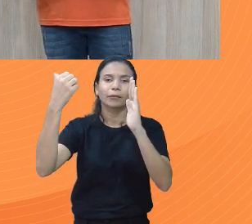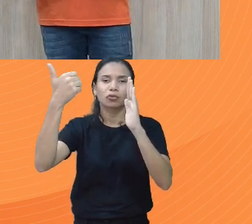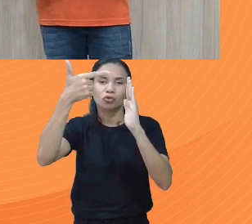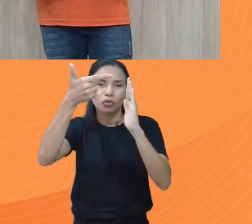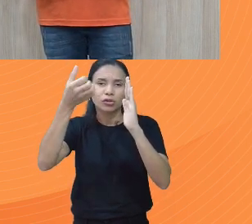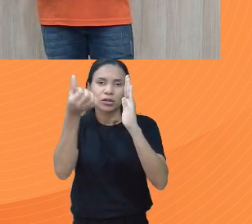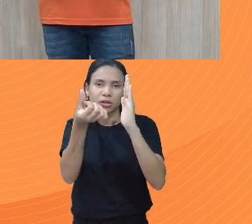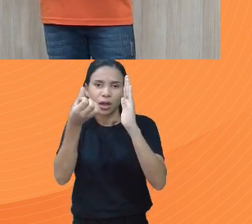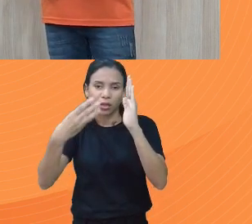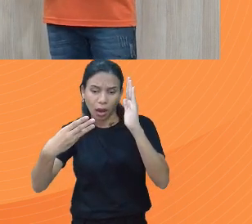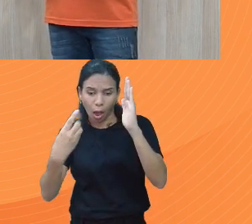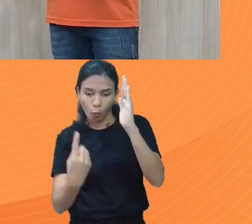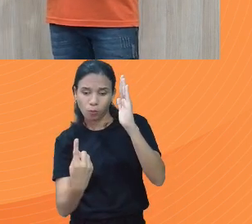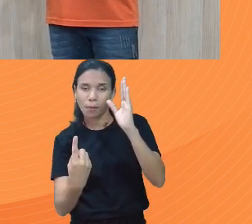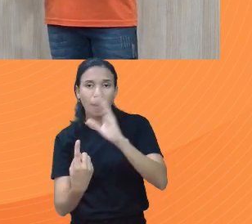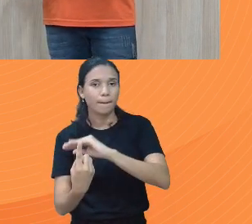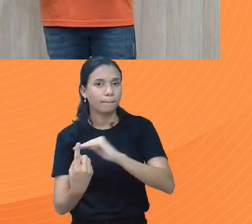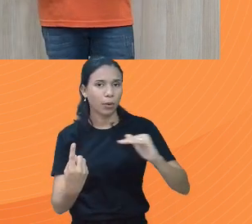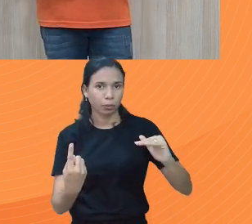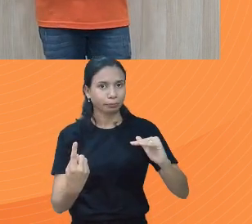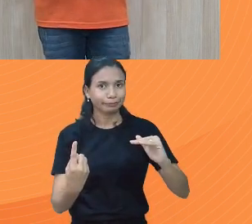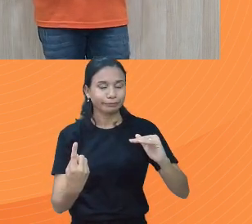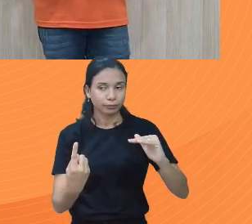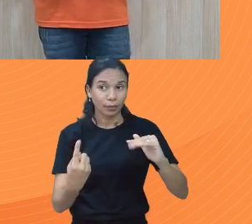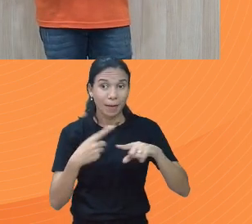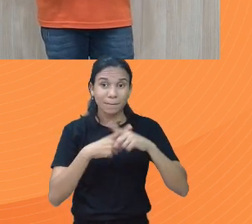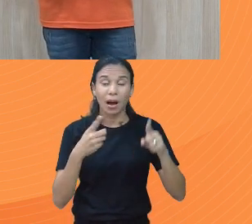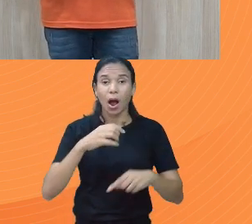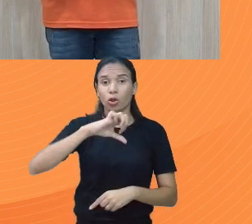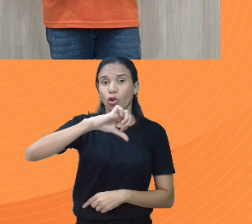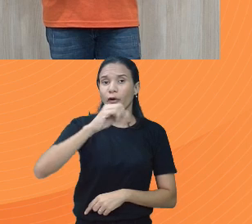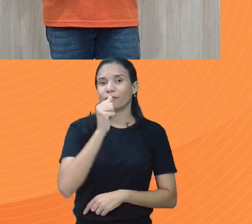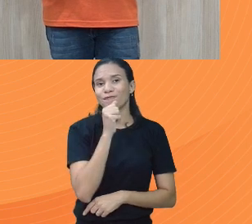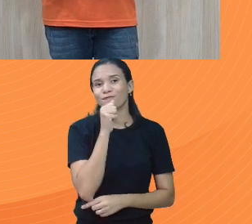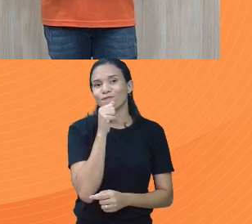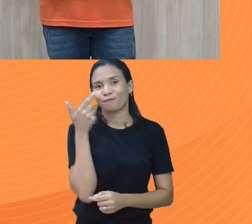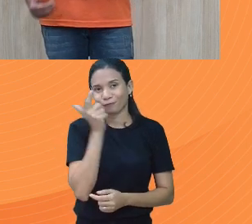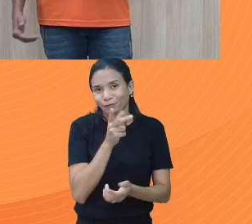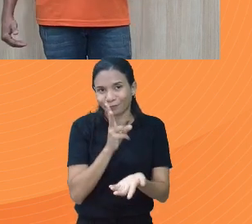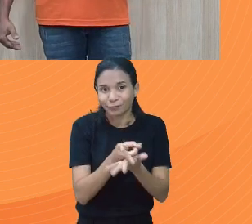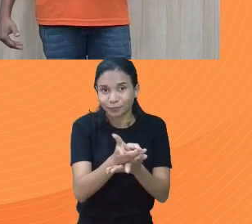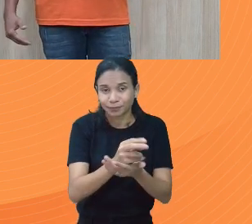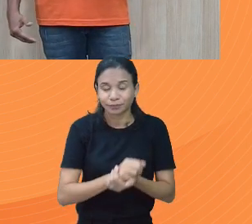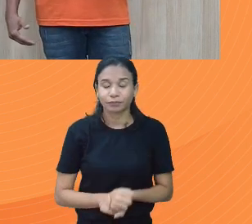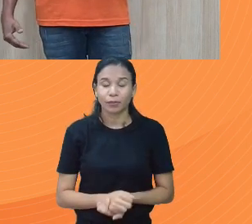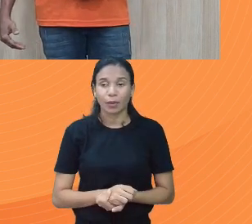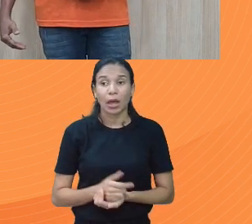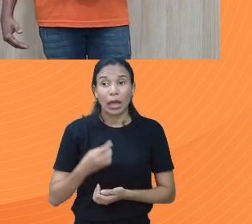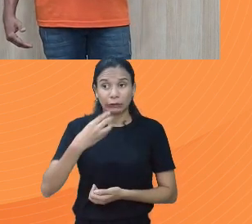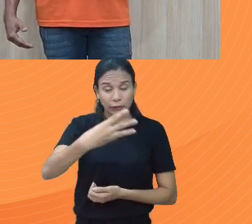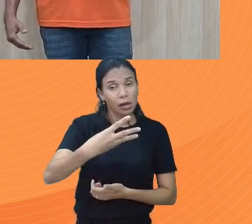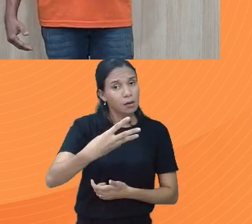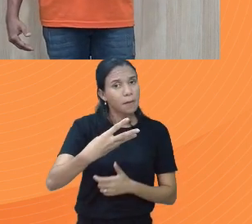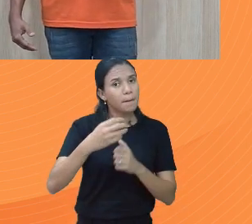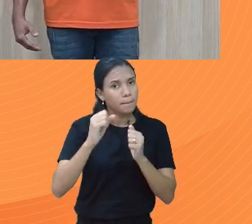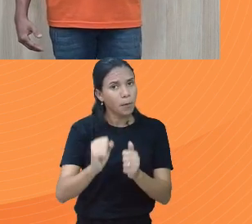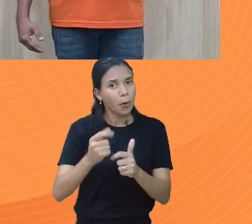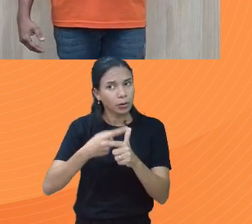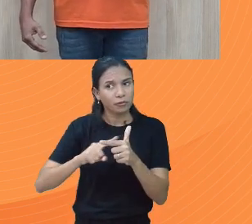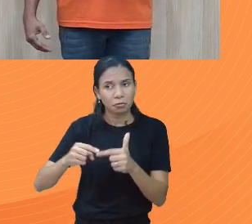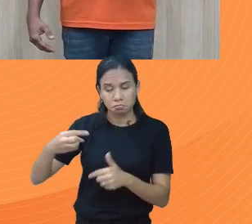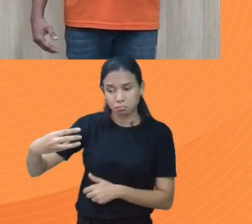resultado 1. Mas a fatoração do 9 eu ainda não terminei. Então, 3 eu sei que eu posso dividir